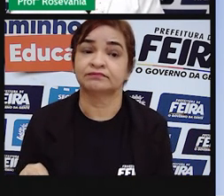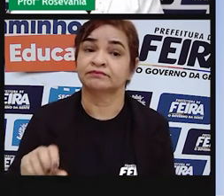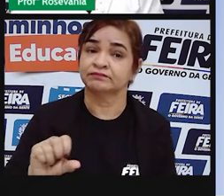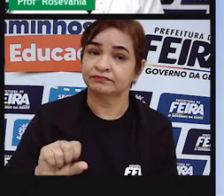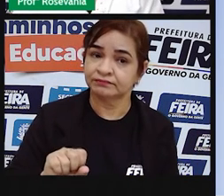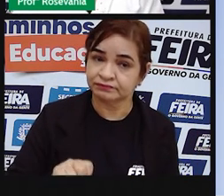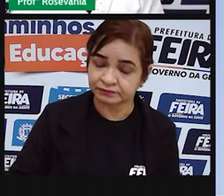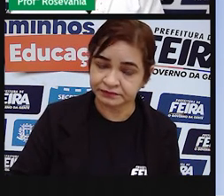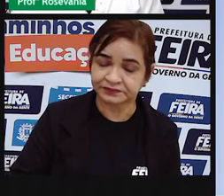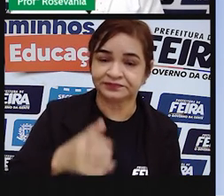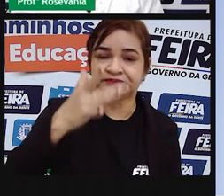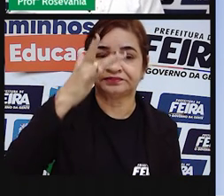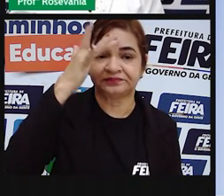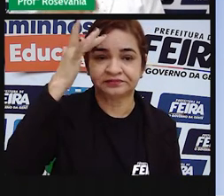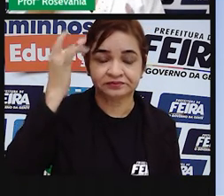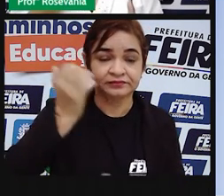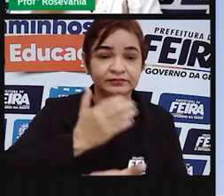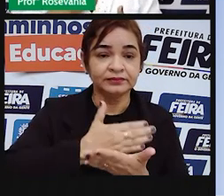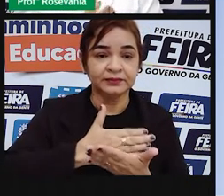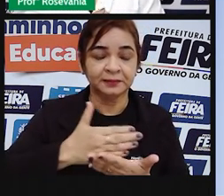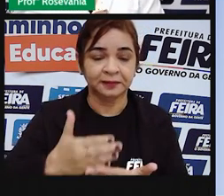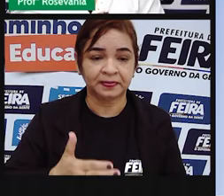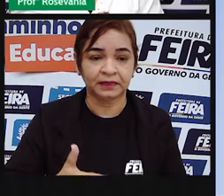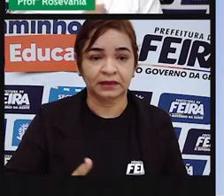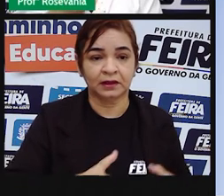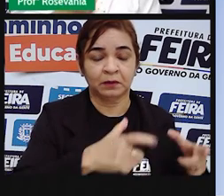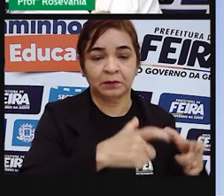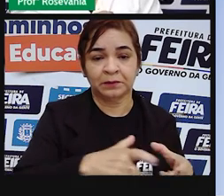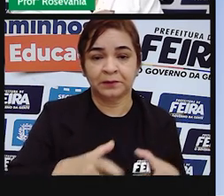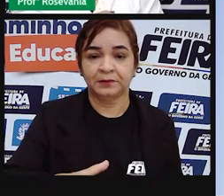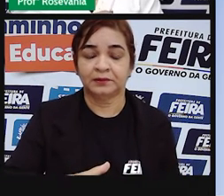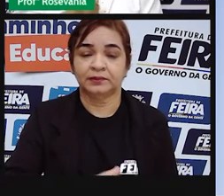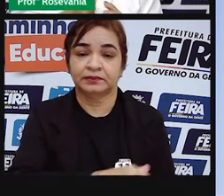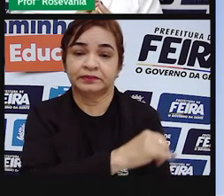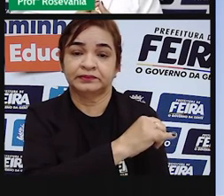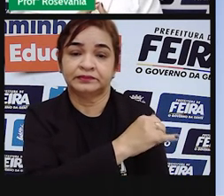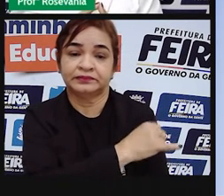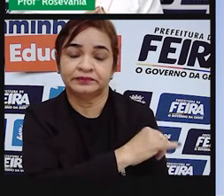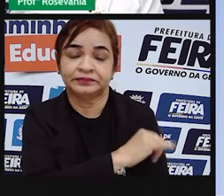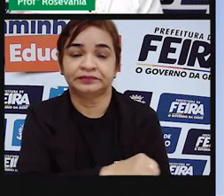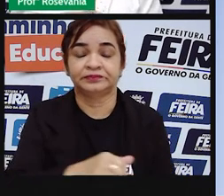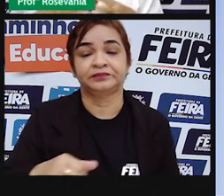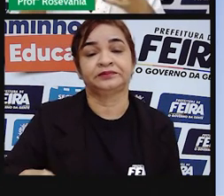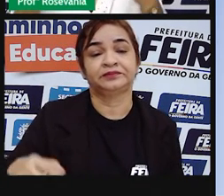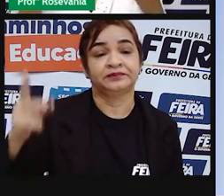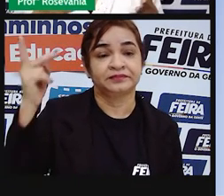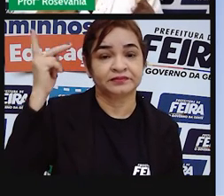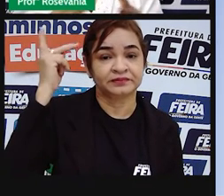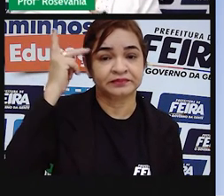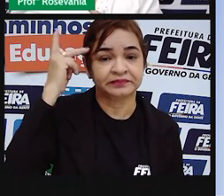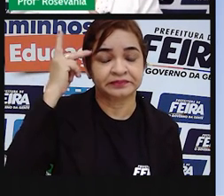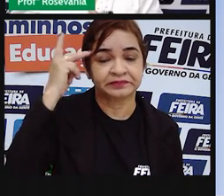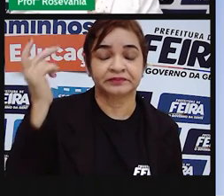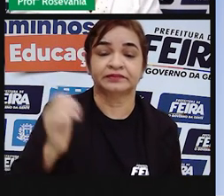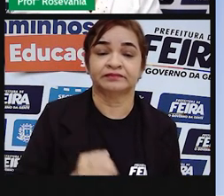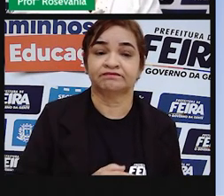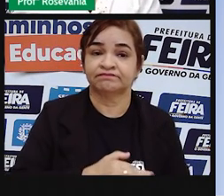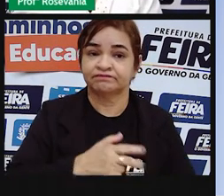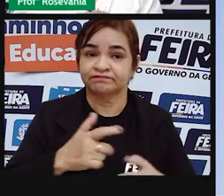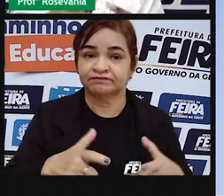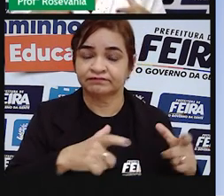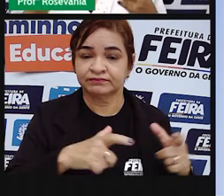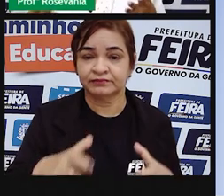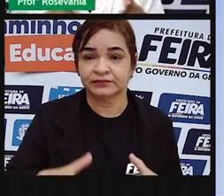Continuam, sim. A gente ainda tem estados como São Paulo, como Rio de Janeiro, como Minas Gerais, ainda como, né,